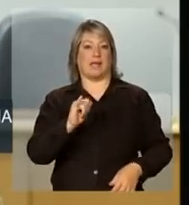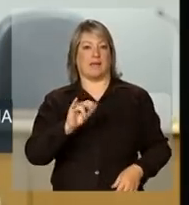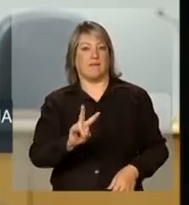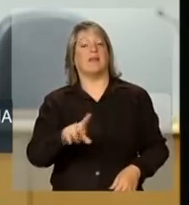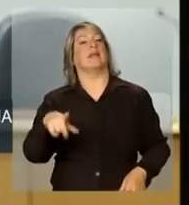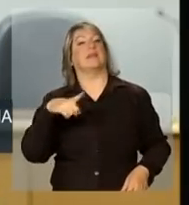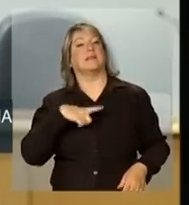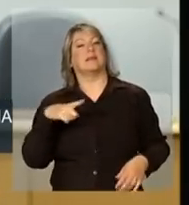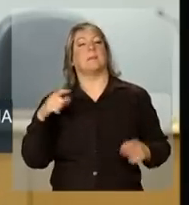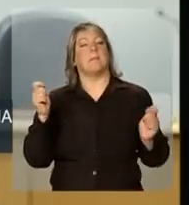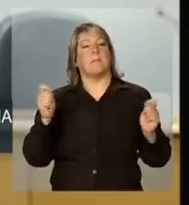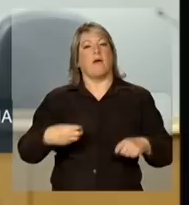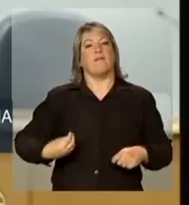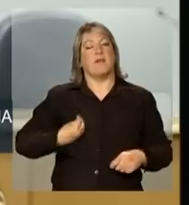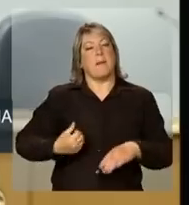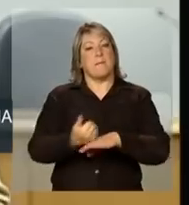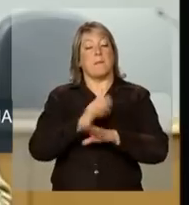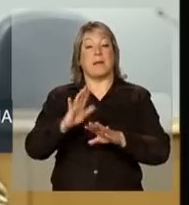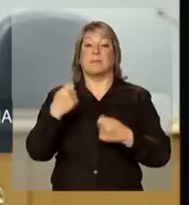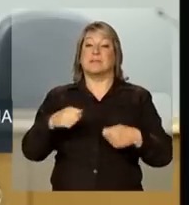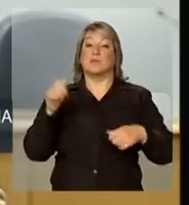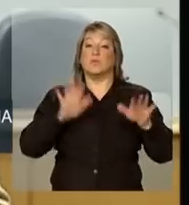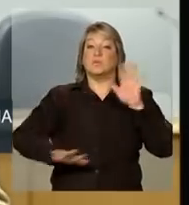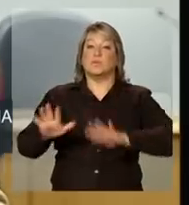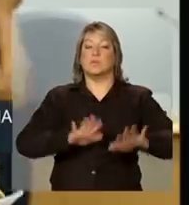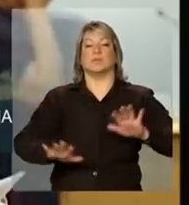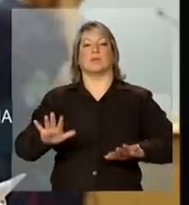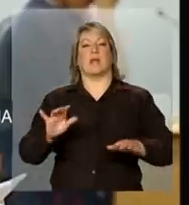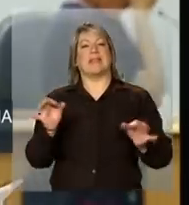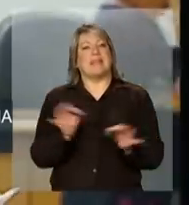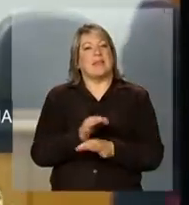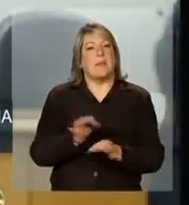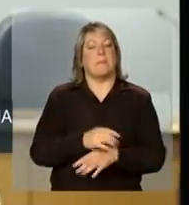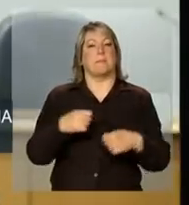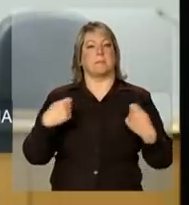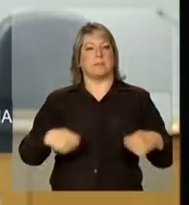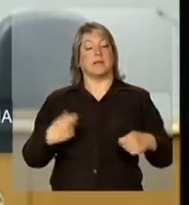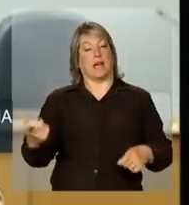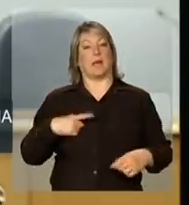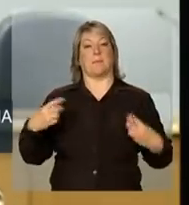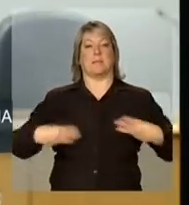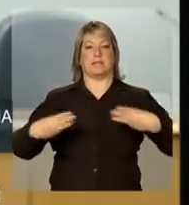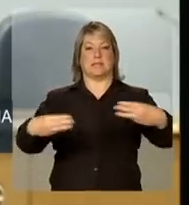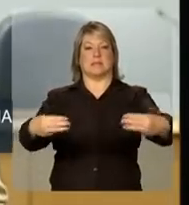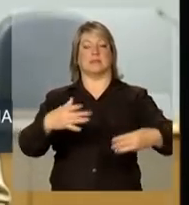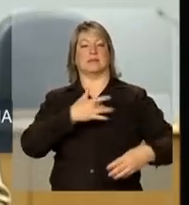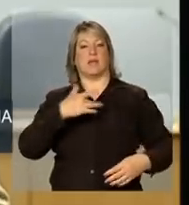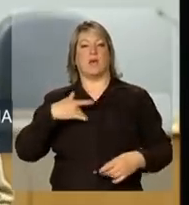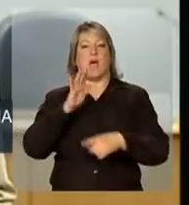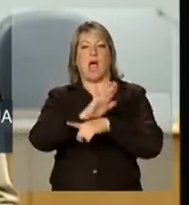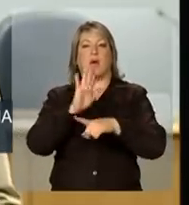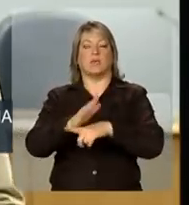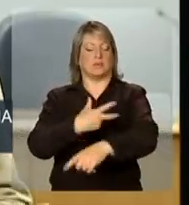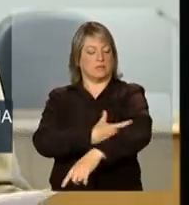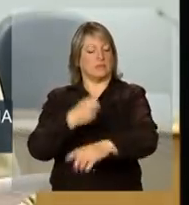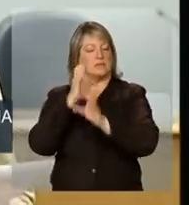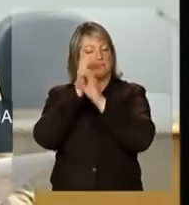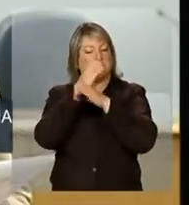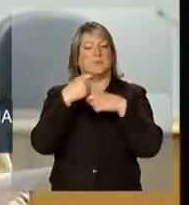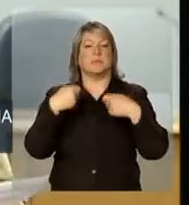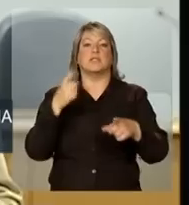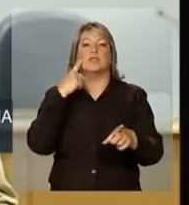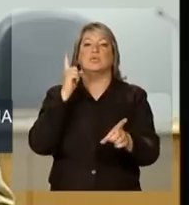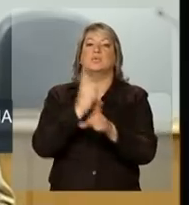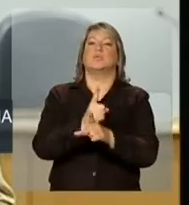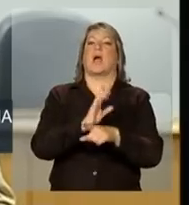ministério da saúde tem e investido na ampliação de acesso à testagem Malu para você ter uma